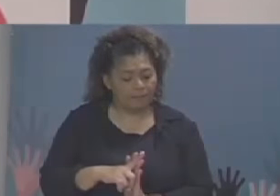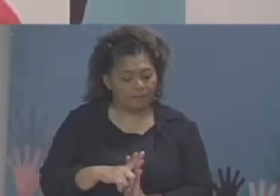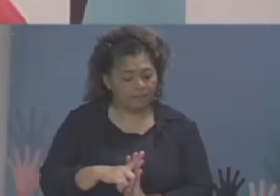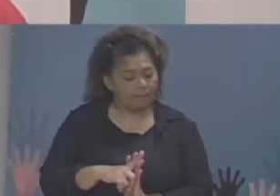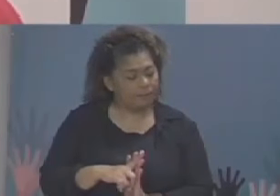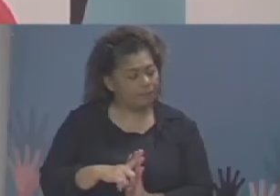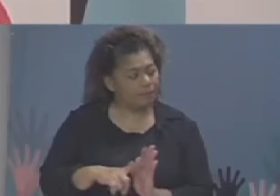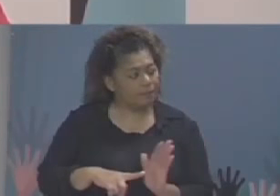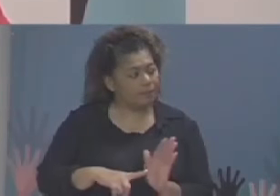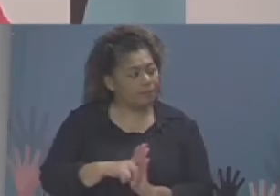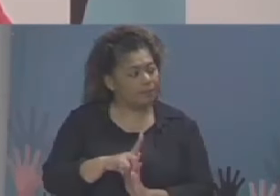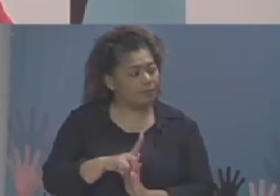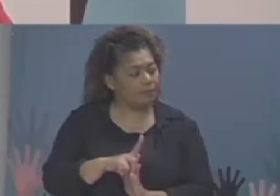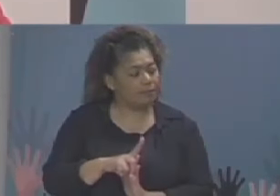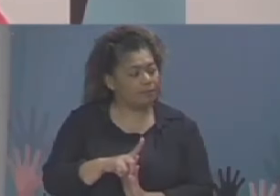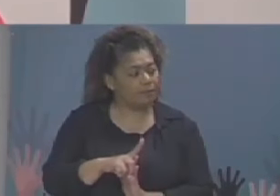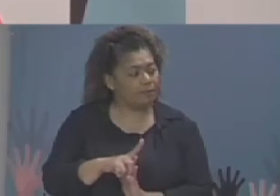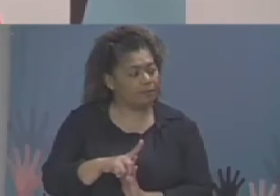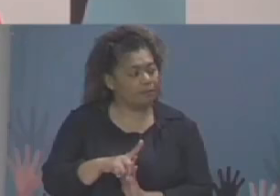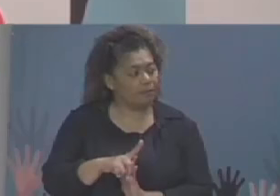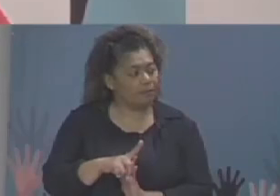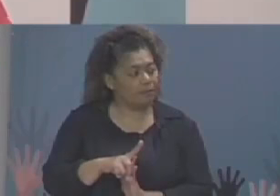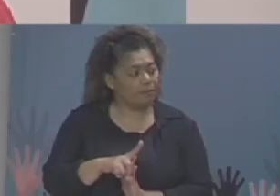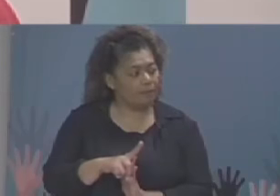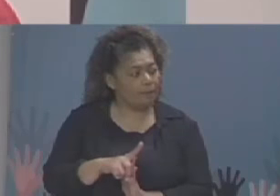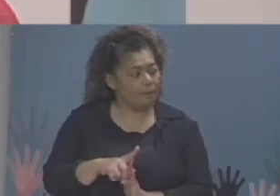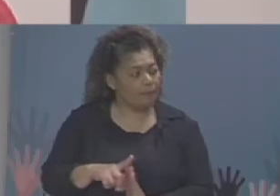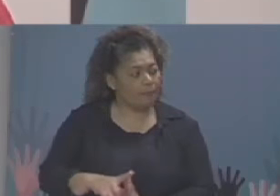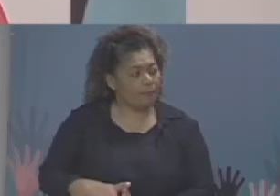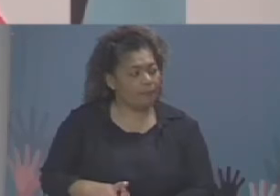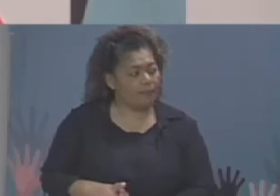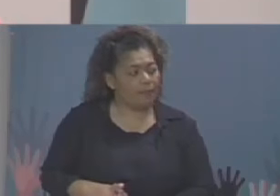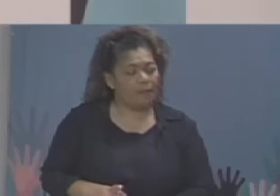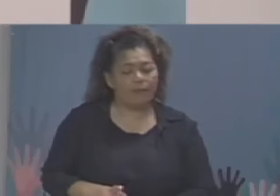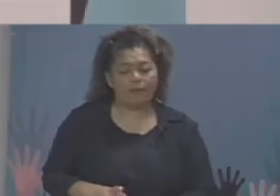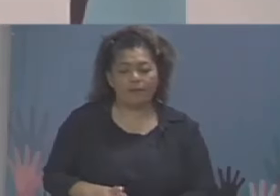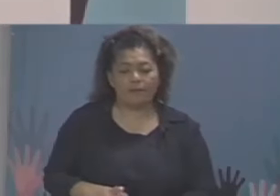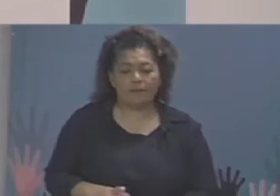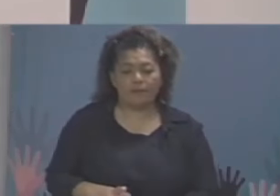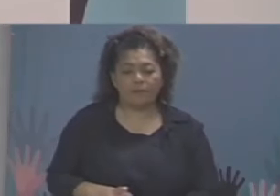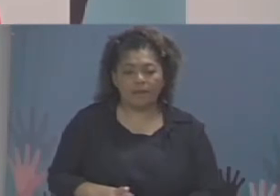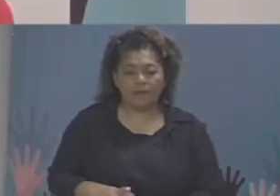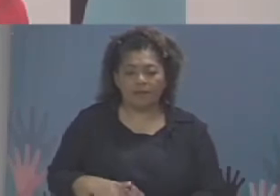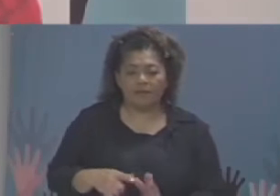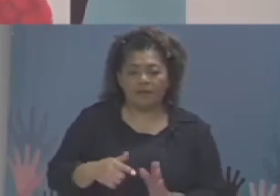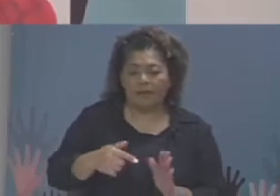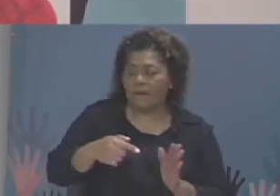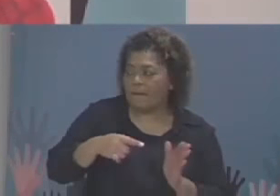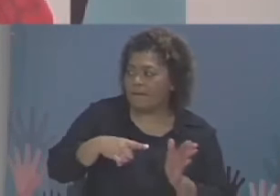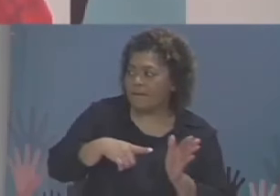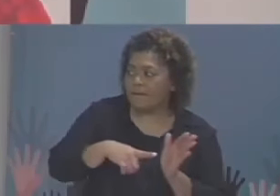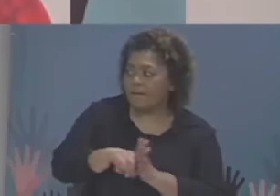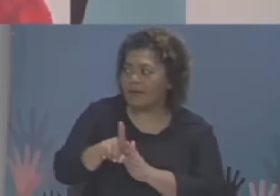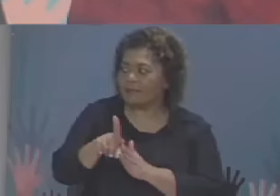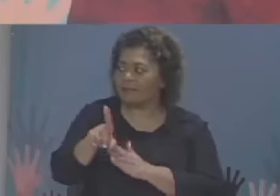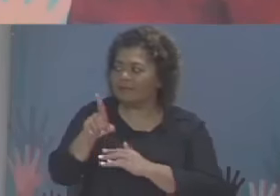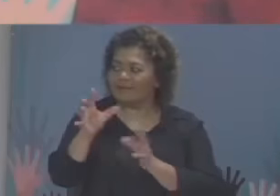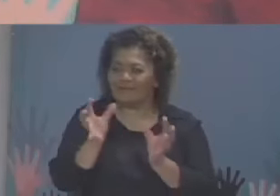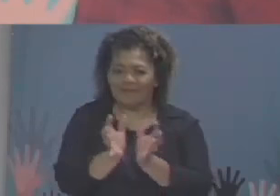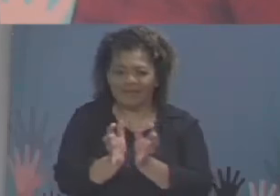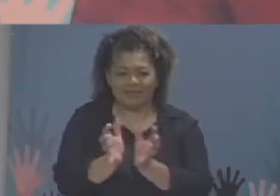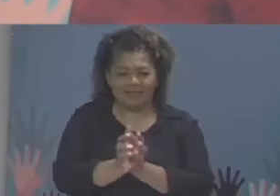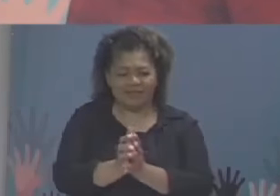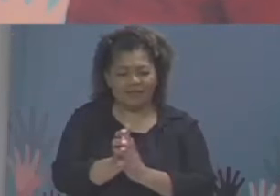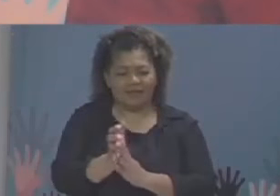Candidato Rogério Gianni terá 1 minuto e 30 para fazer a sua pergunta para a chapa 22. Bom, representante